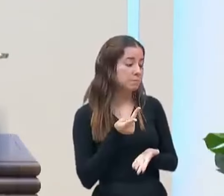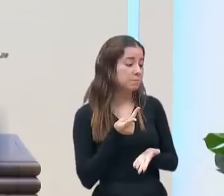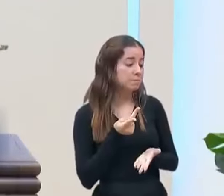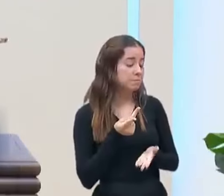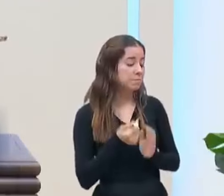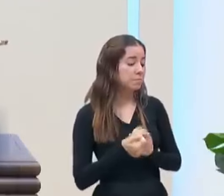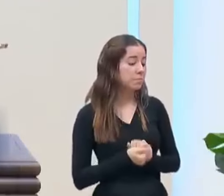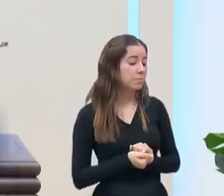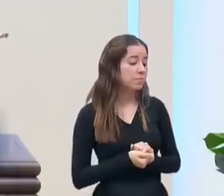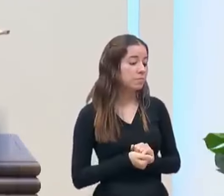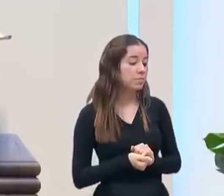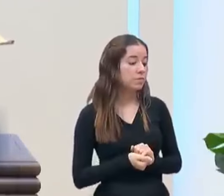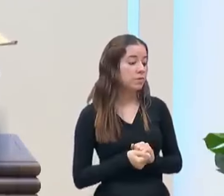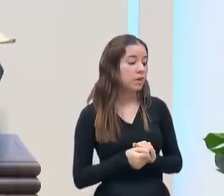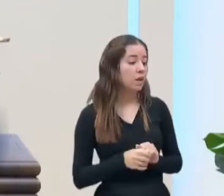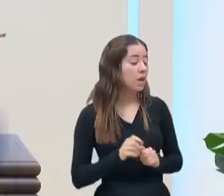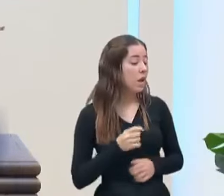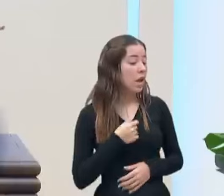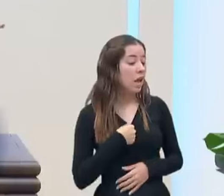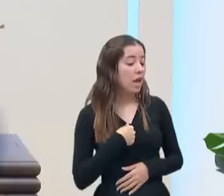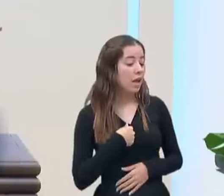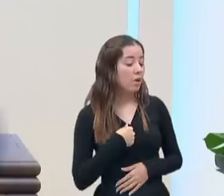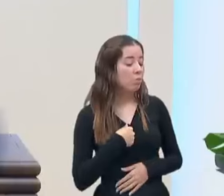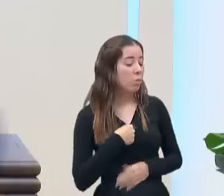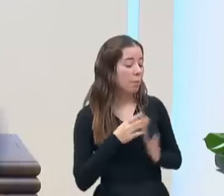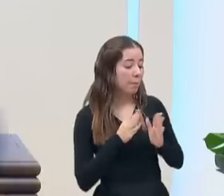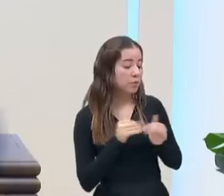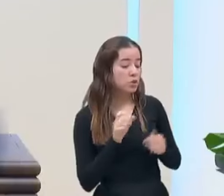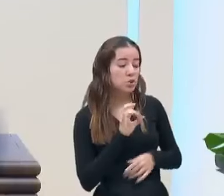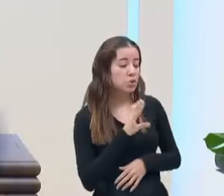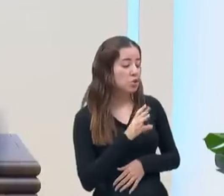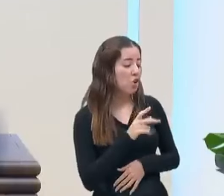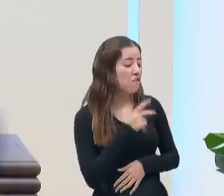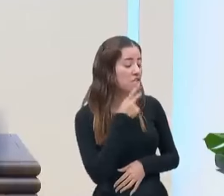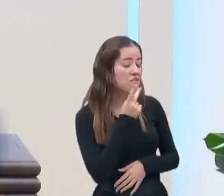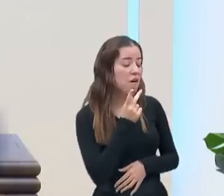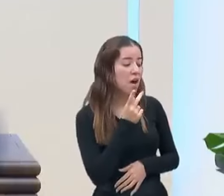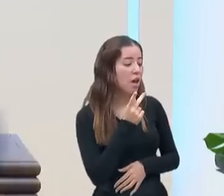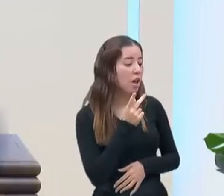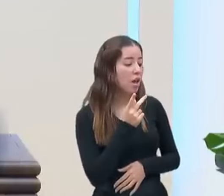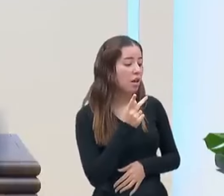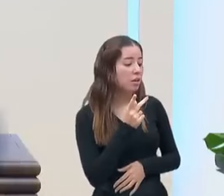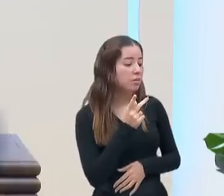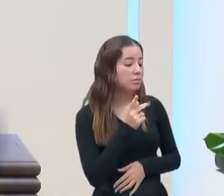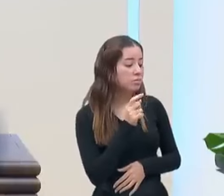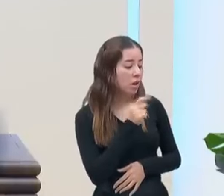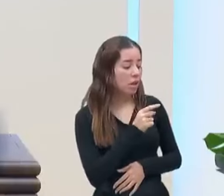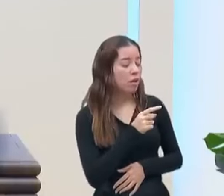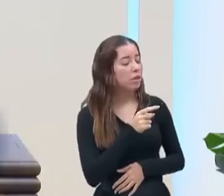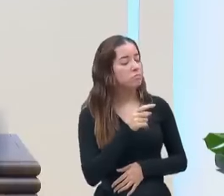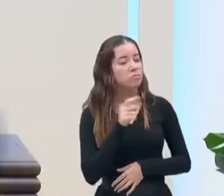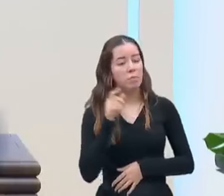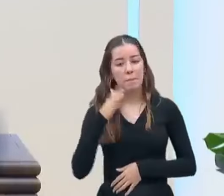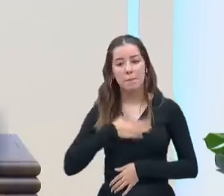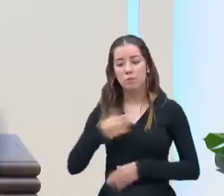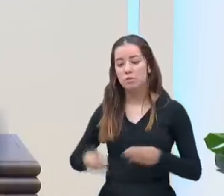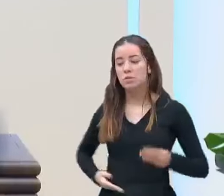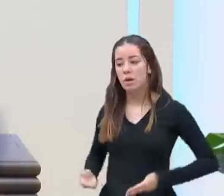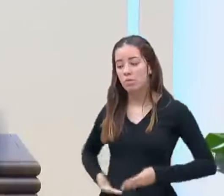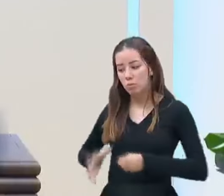vem. Manda somente uma palavra e o meu criado sarará. Glória a